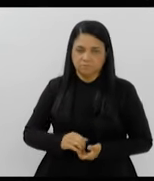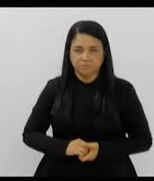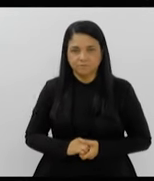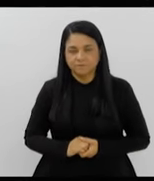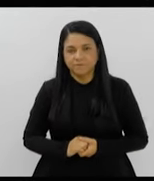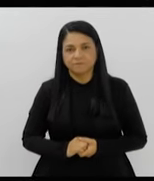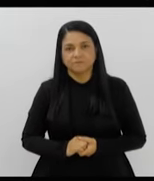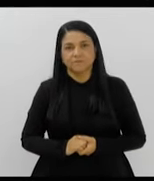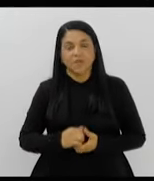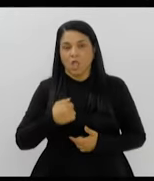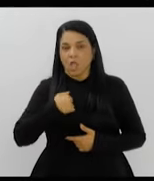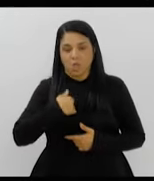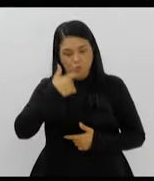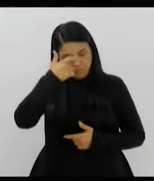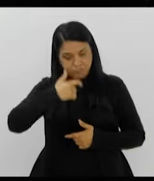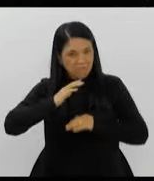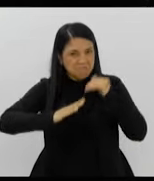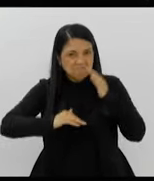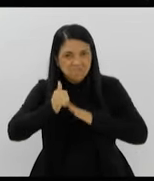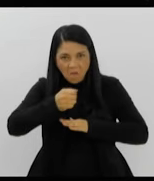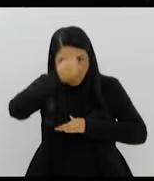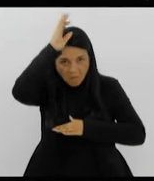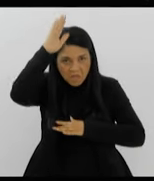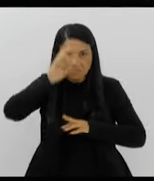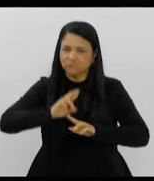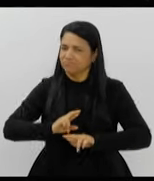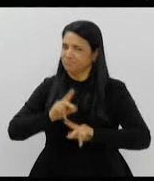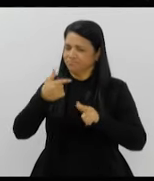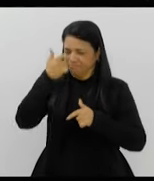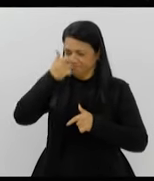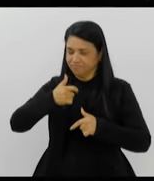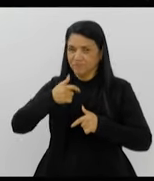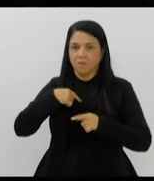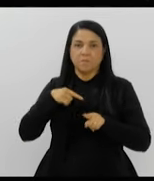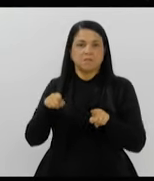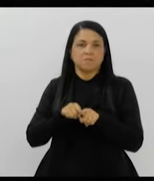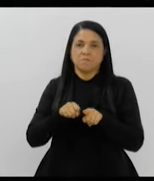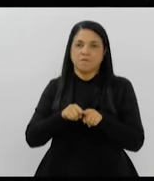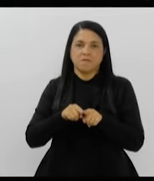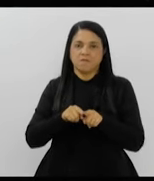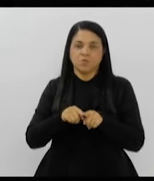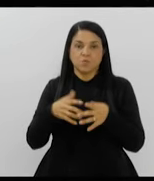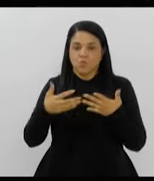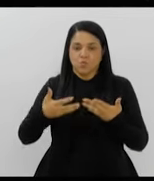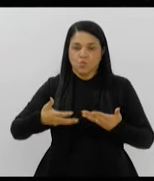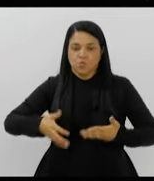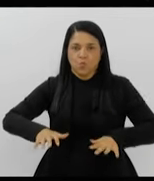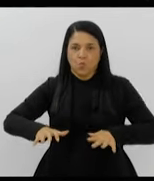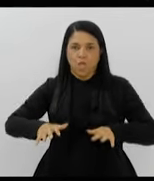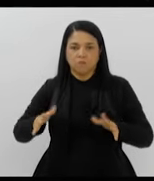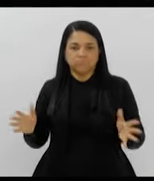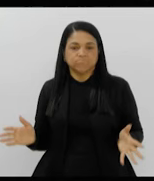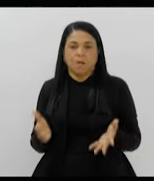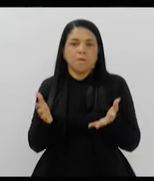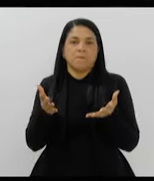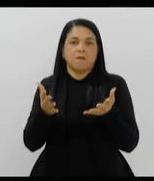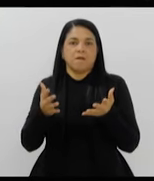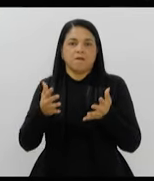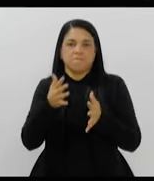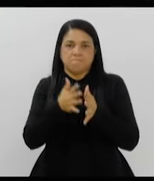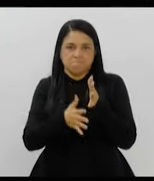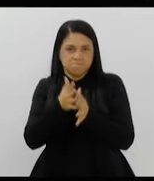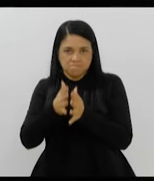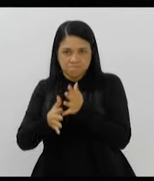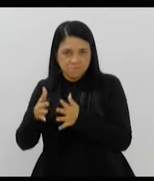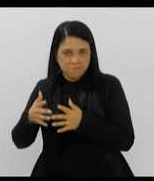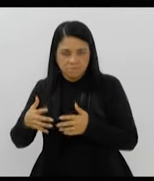Não sou bombeiro, mas também não sou incendiário. Nenhuma coisa, nem